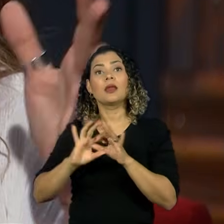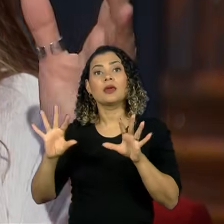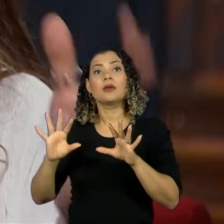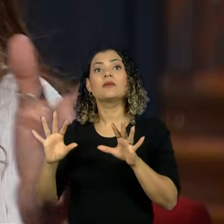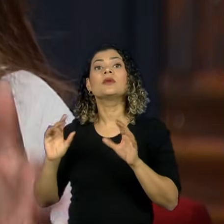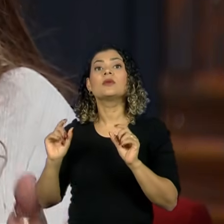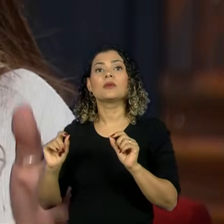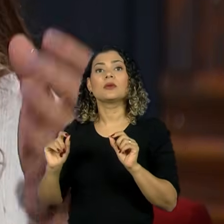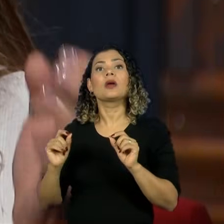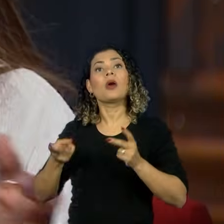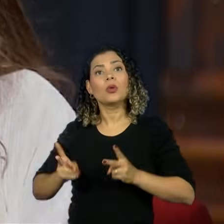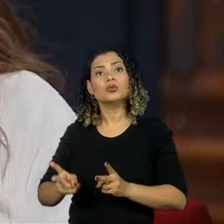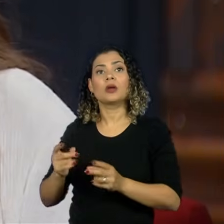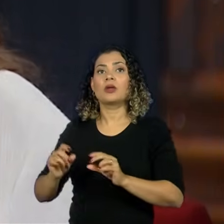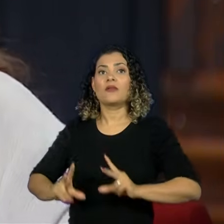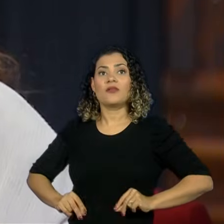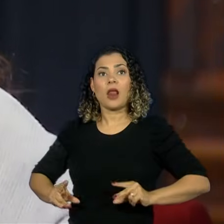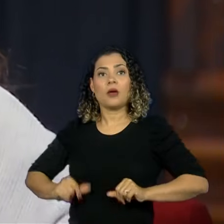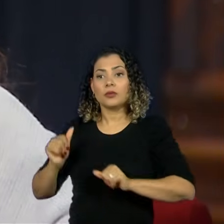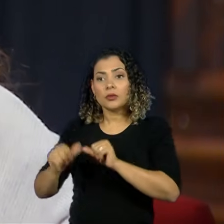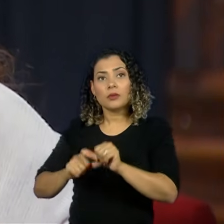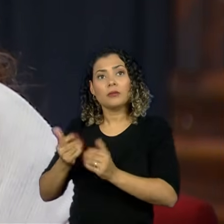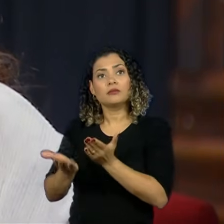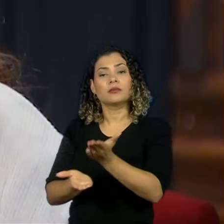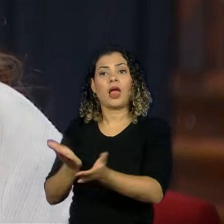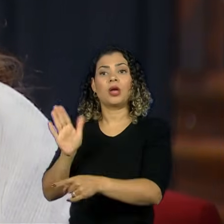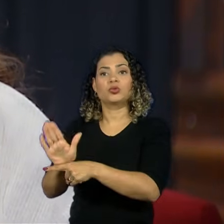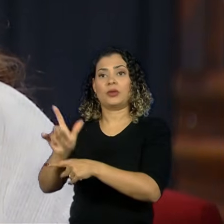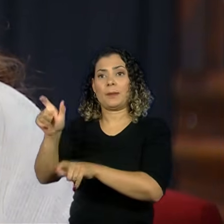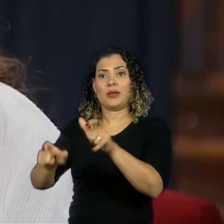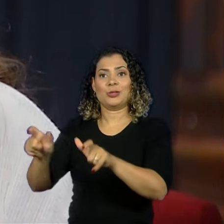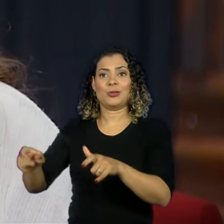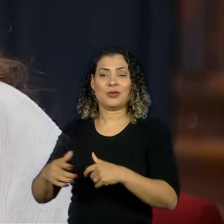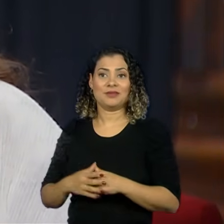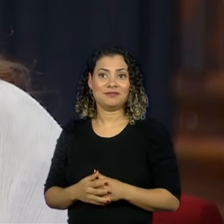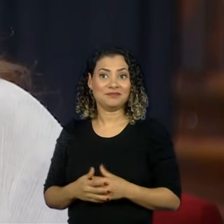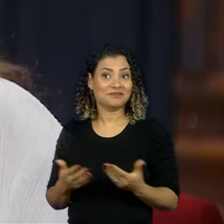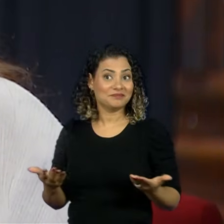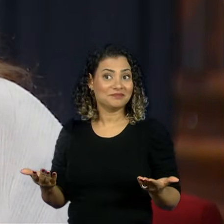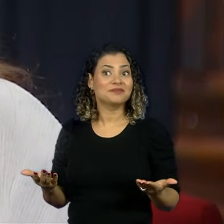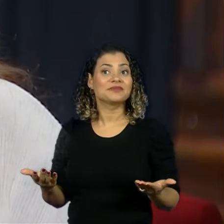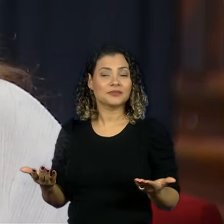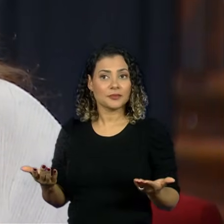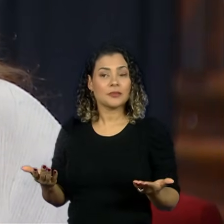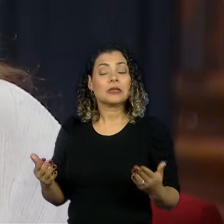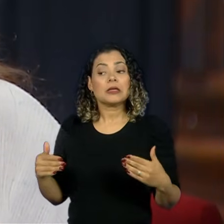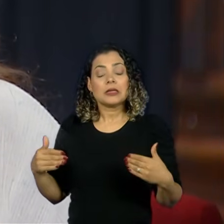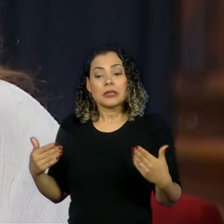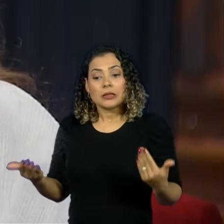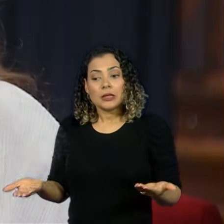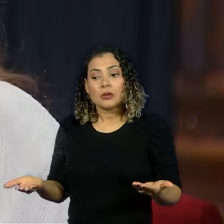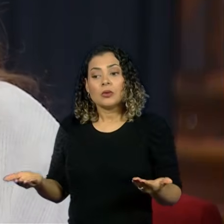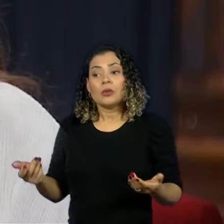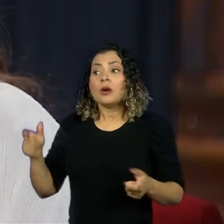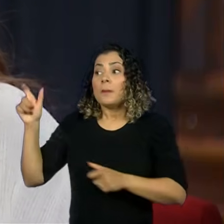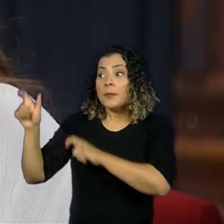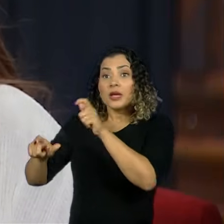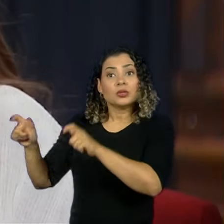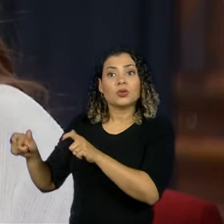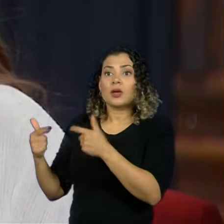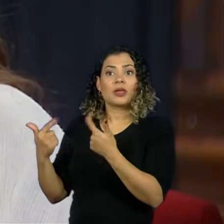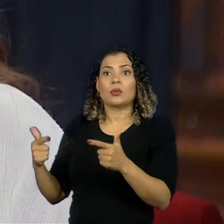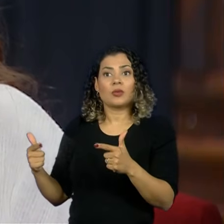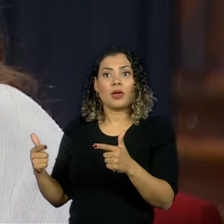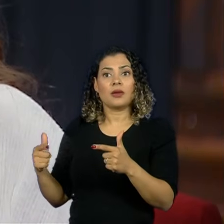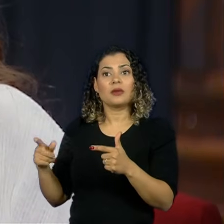para trocar fralda e dar banho de um paciente em final de vida. Então, as pessoas que não têm isso